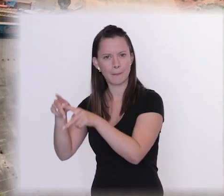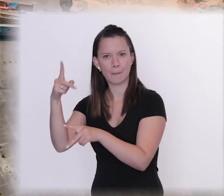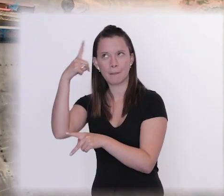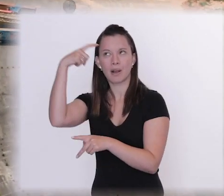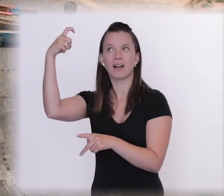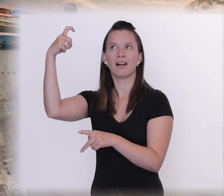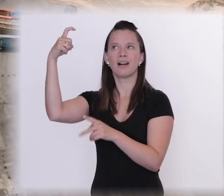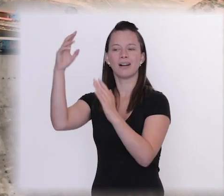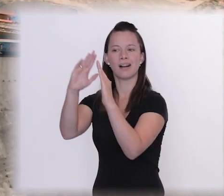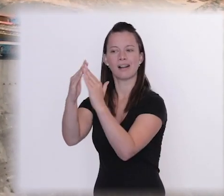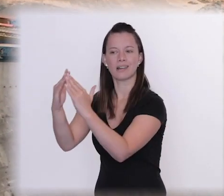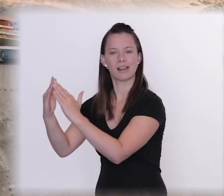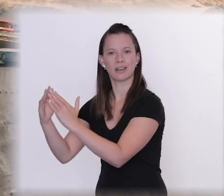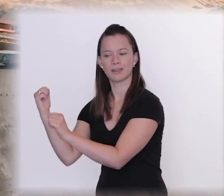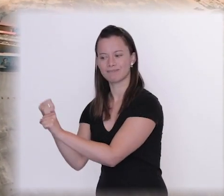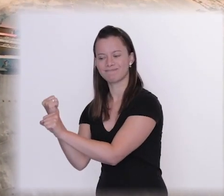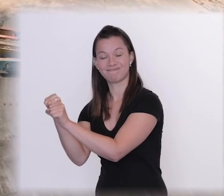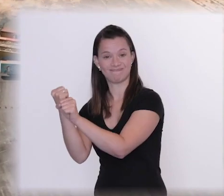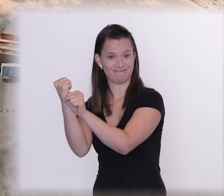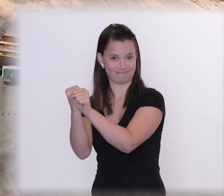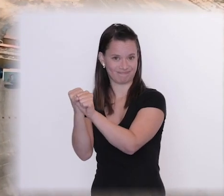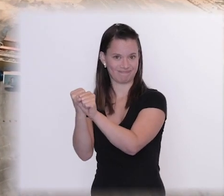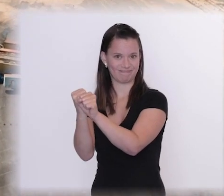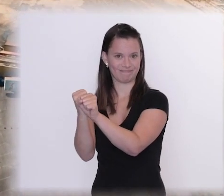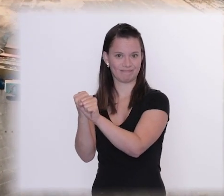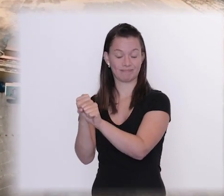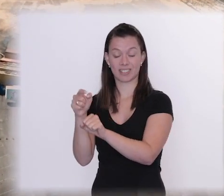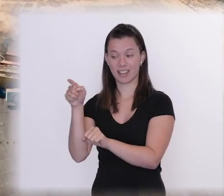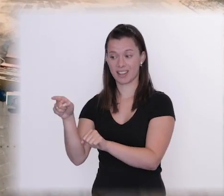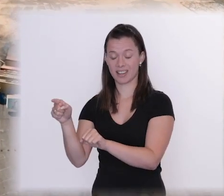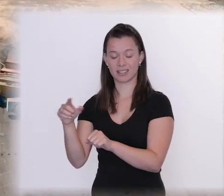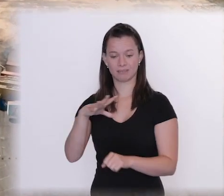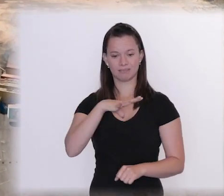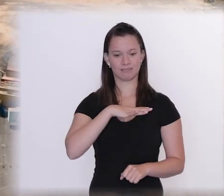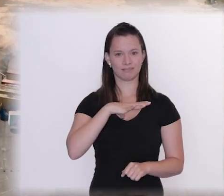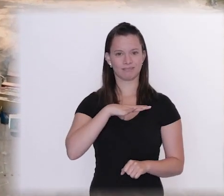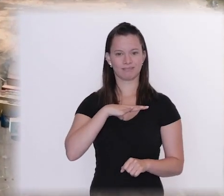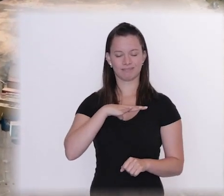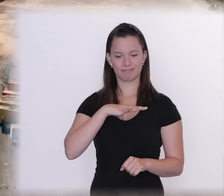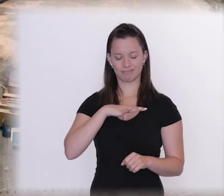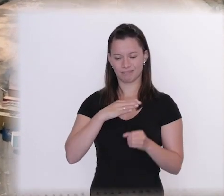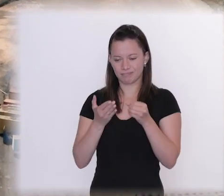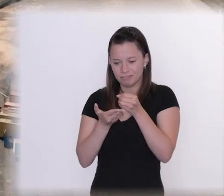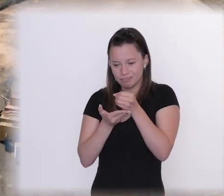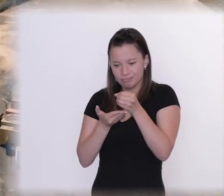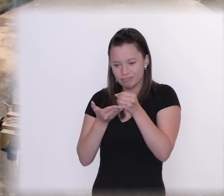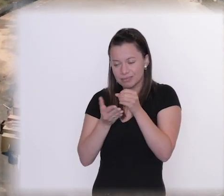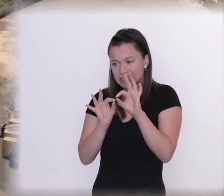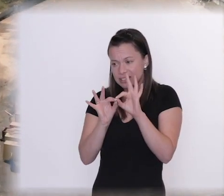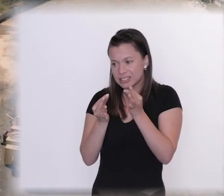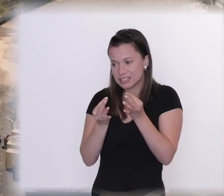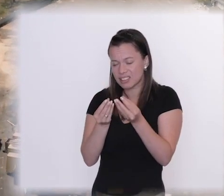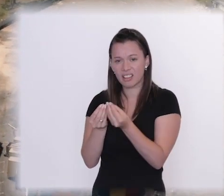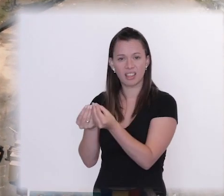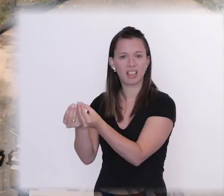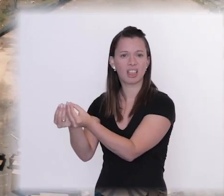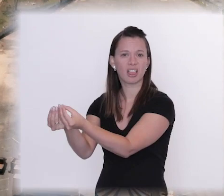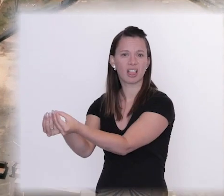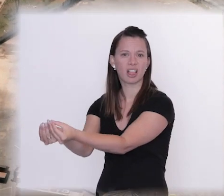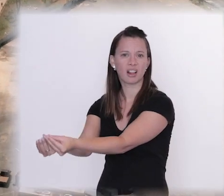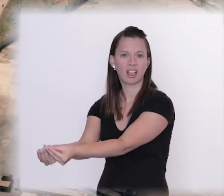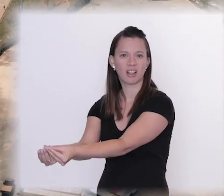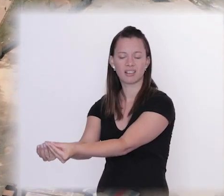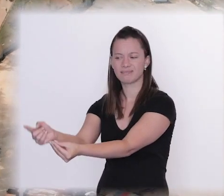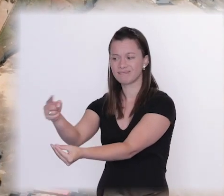seu direito à cidade. O pobre não invade a cidade. A cidade é que oferece condições básicas de produção da existência e ele simplesmente é obrigado a